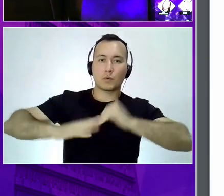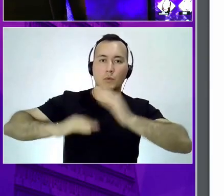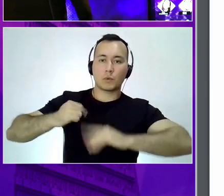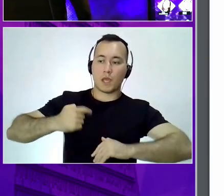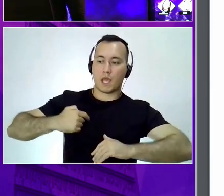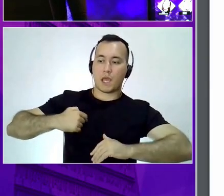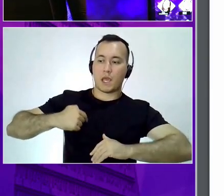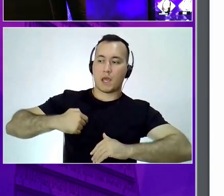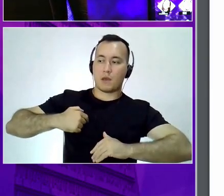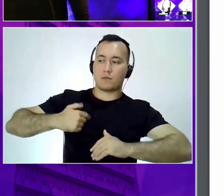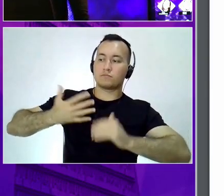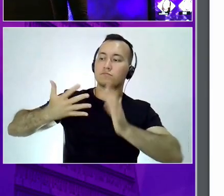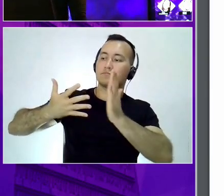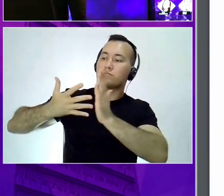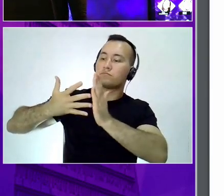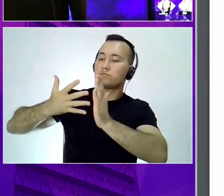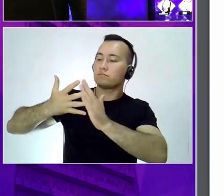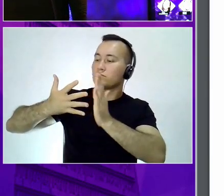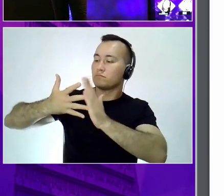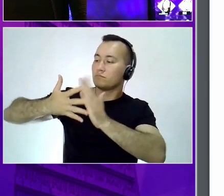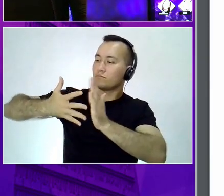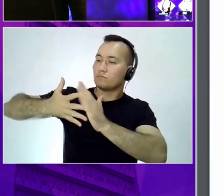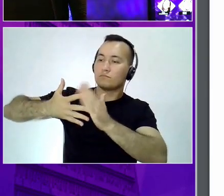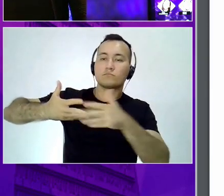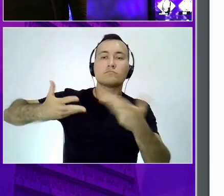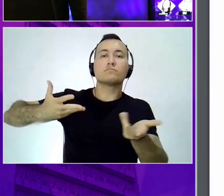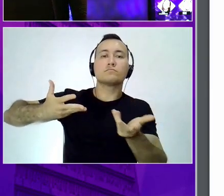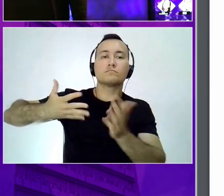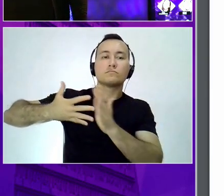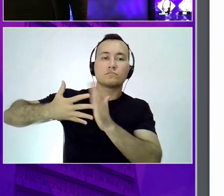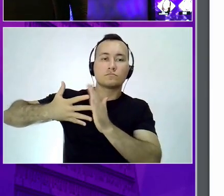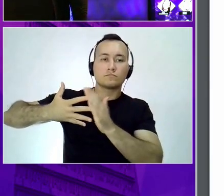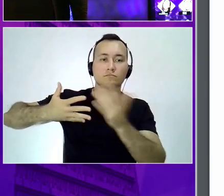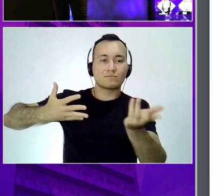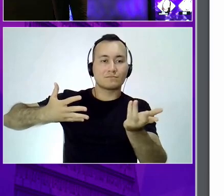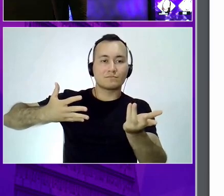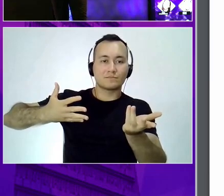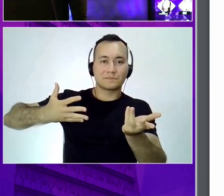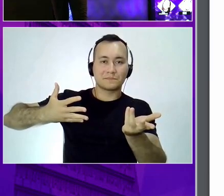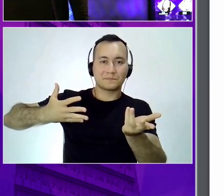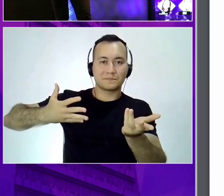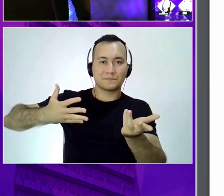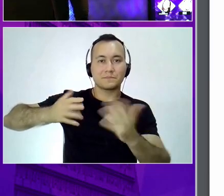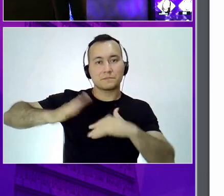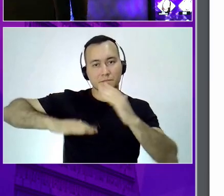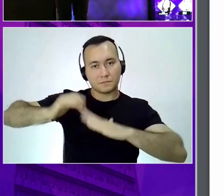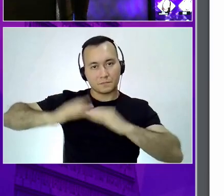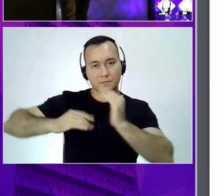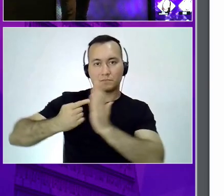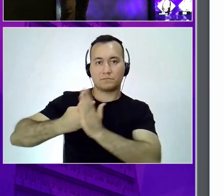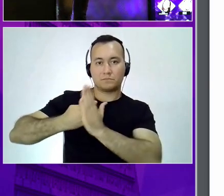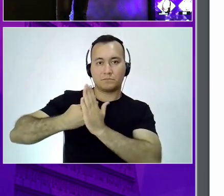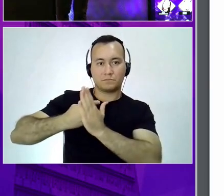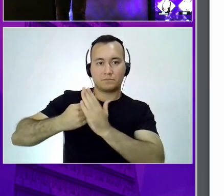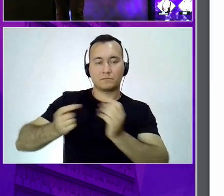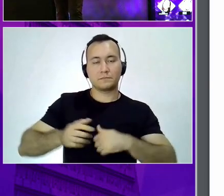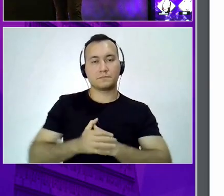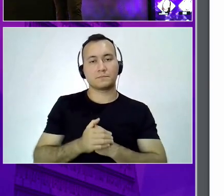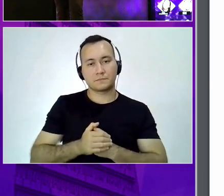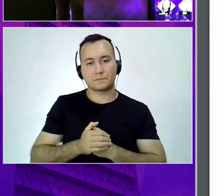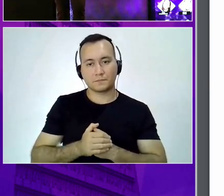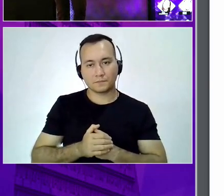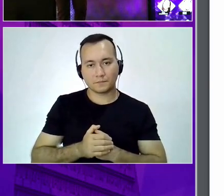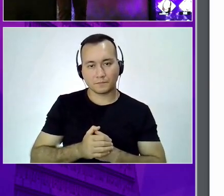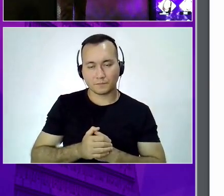Quantas vezes os gestores, e quase sempre são os mesmos, né? Gestores e gestoras, vou falar.